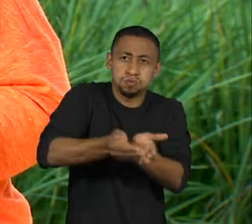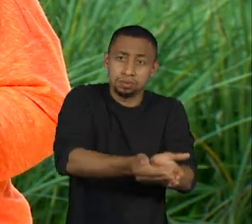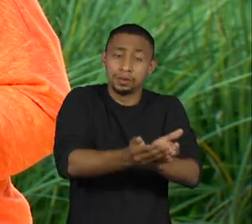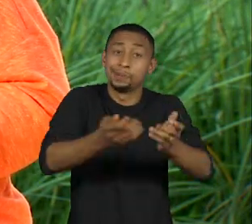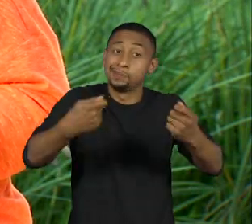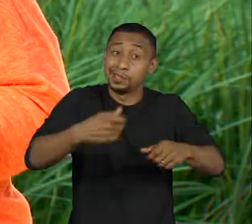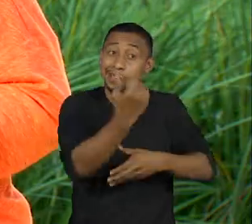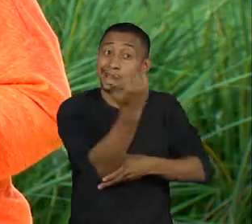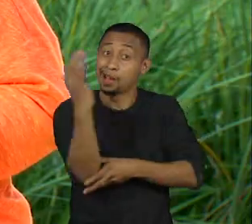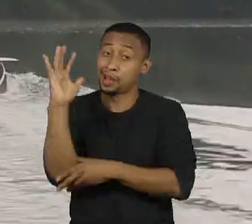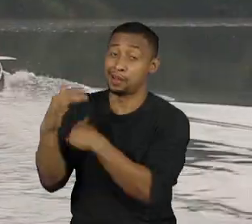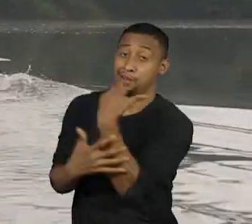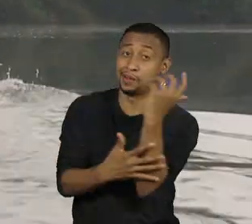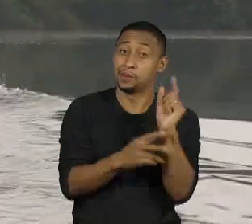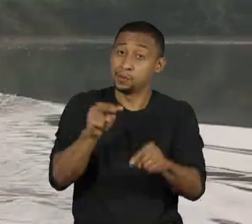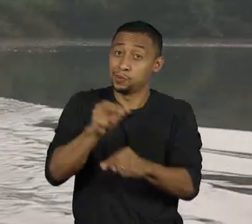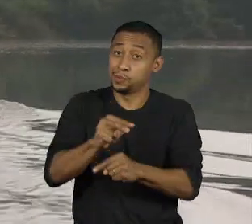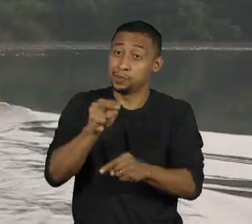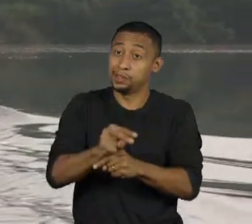floresta preservada.